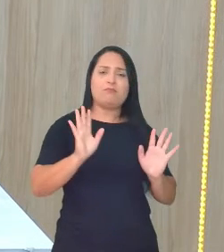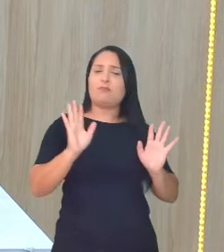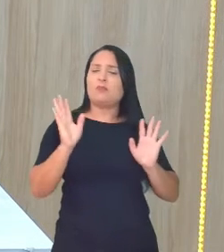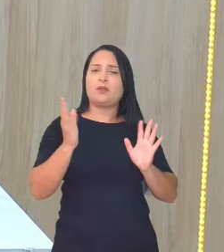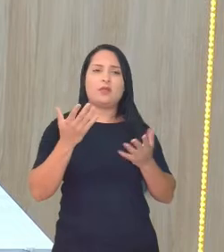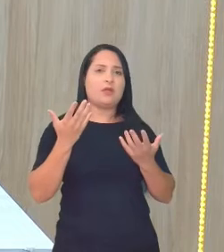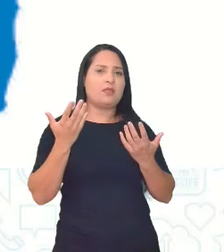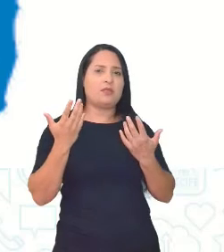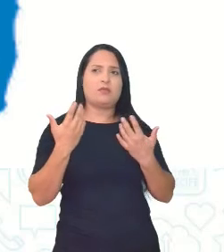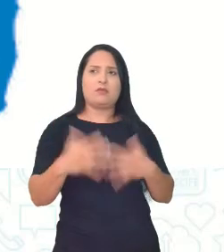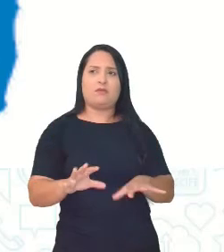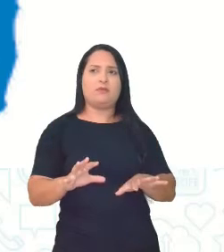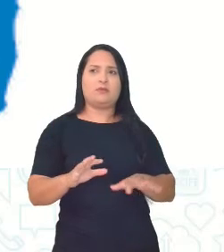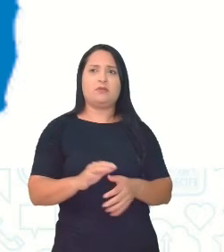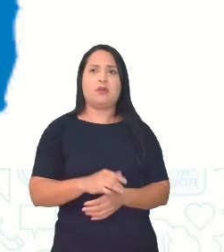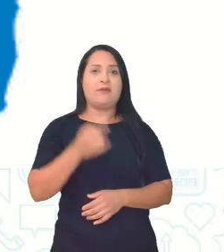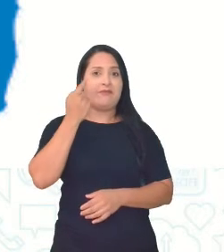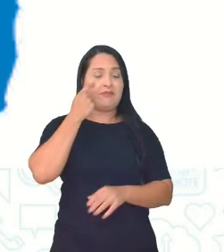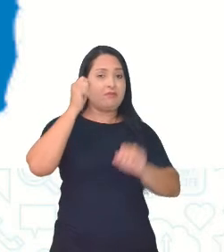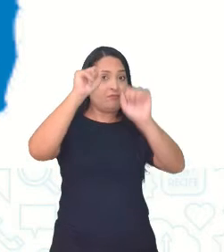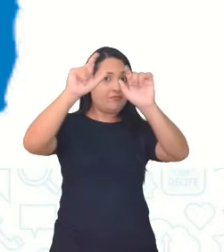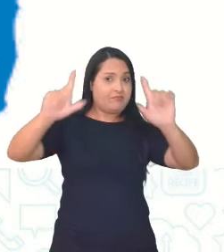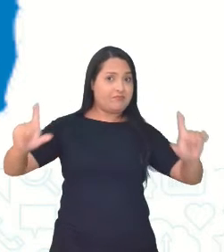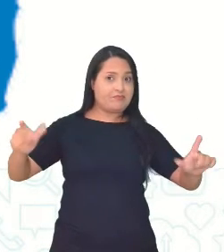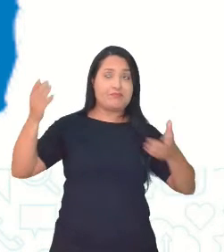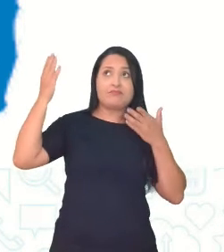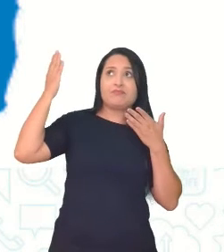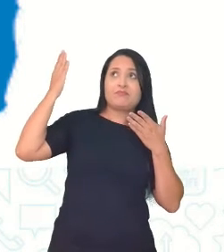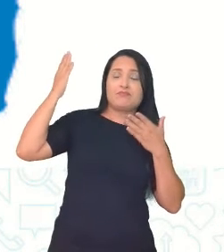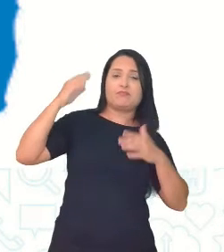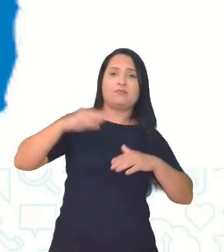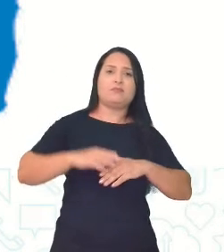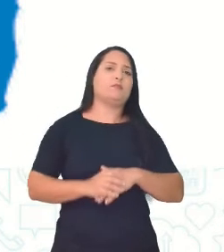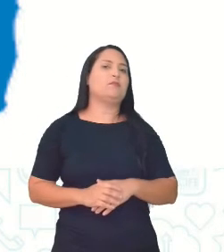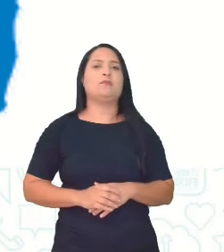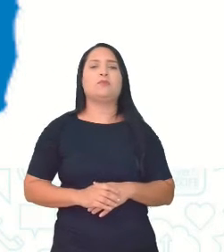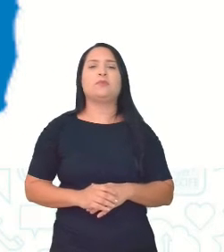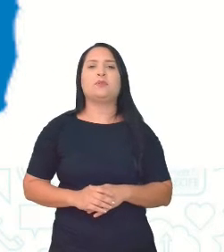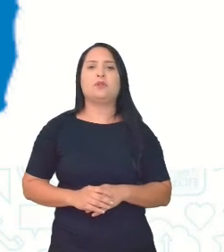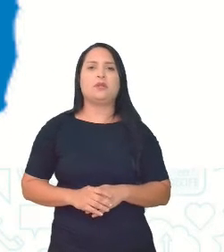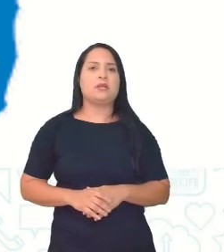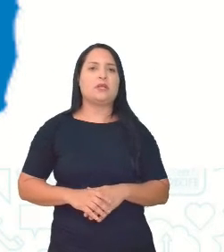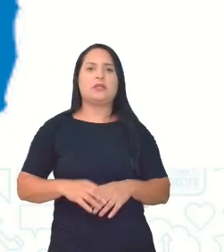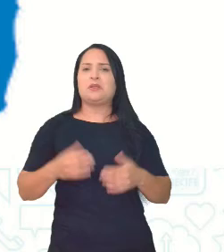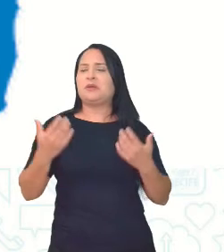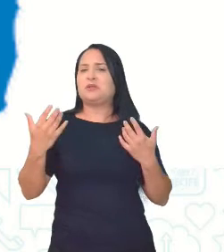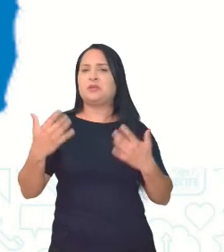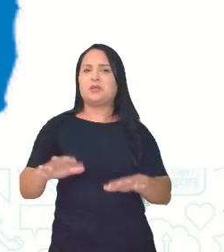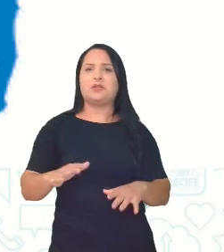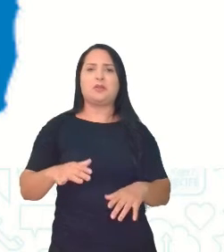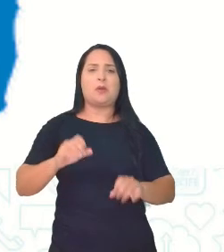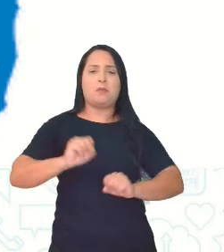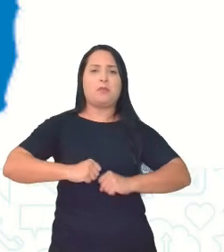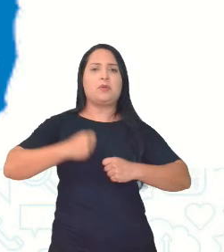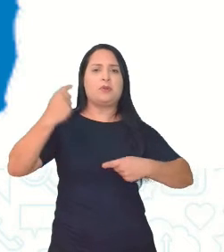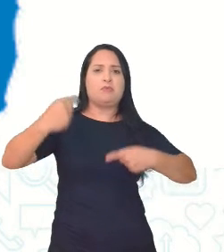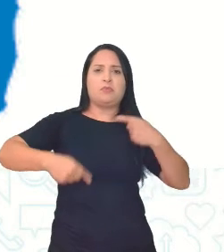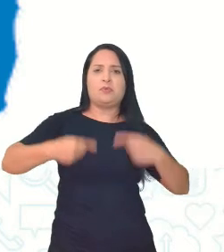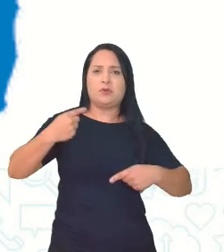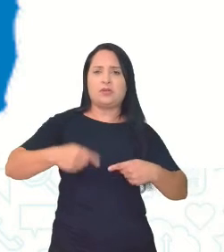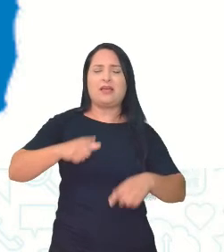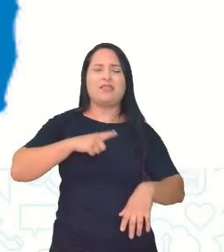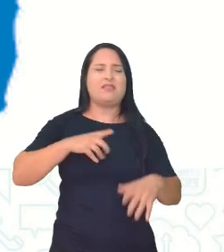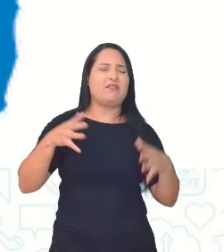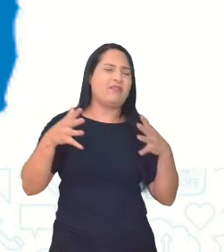né, olhem em tela cheia, não aceitou a centralização do poder político de forma passiva. Então, houveram